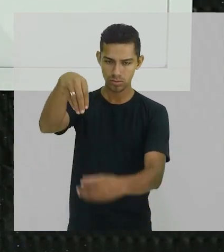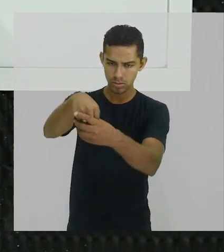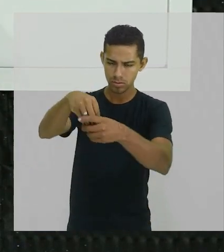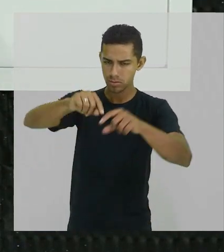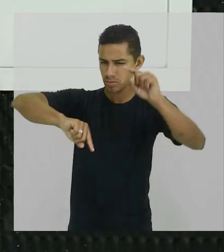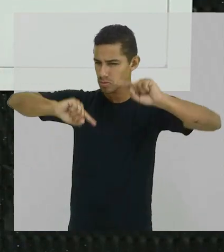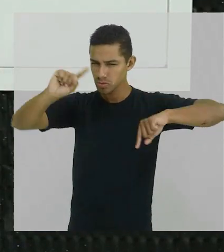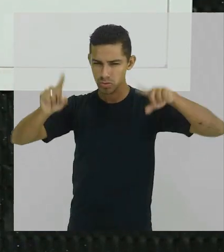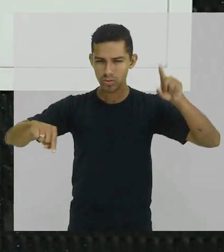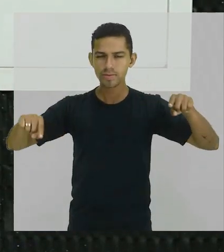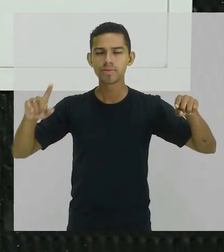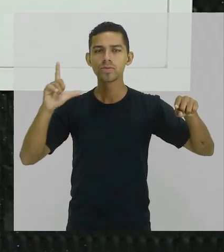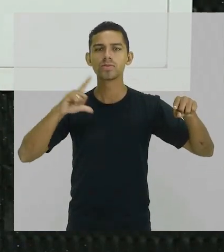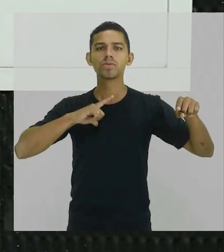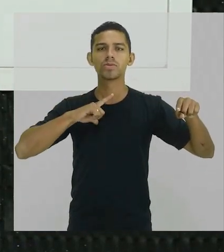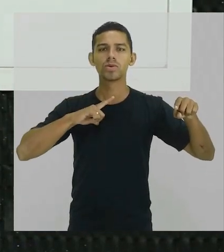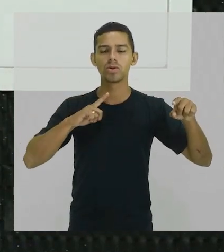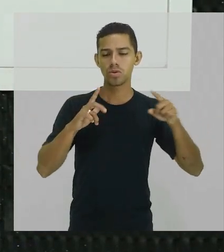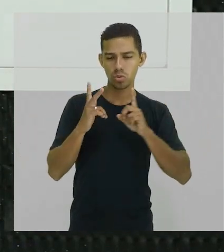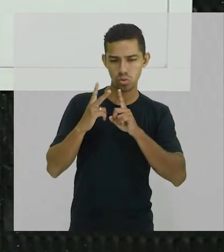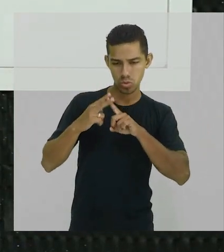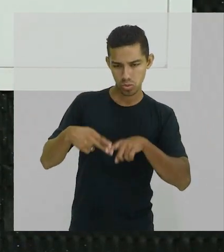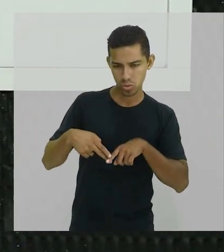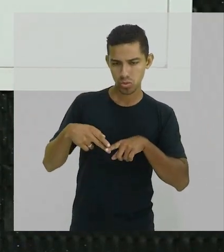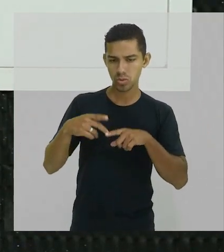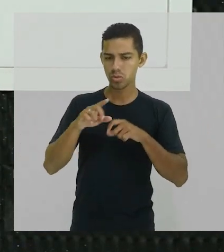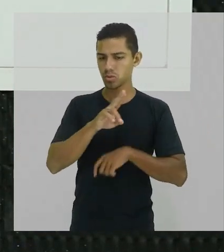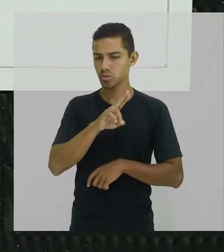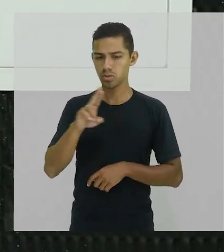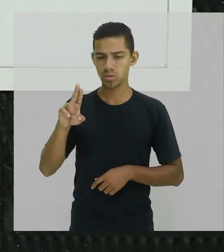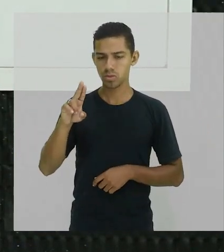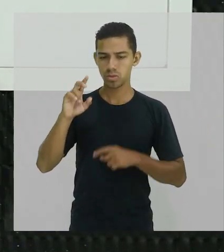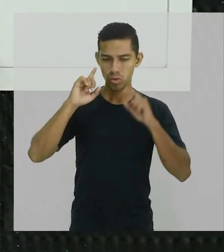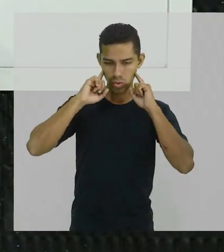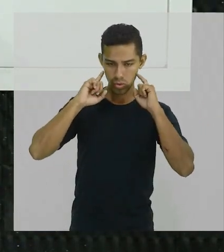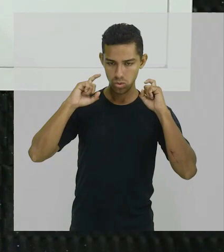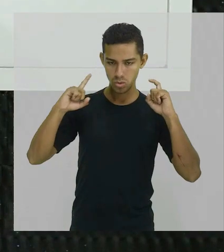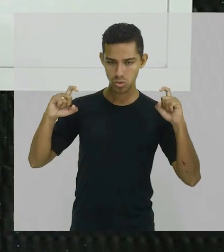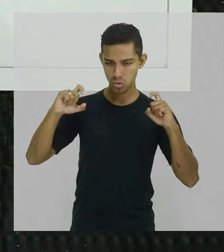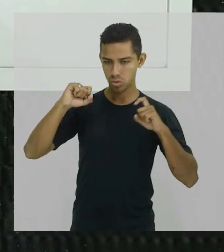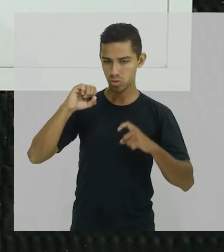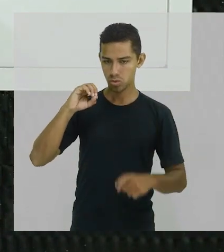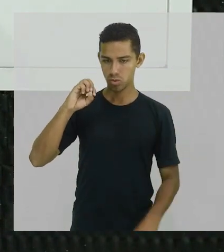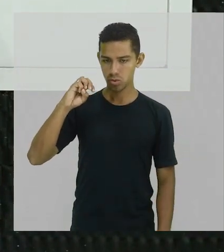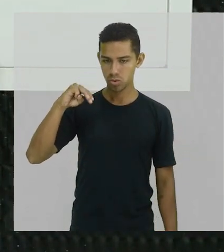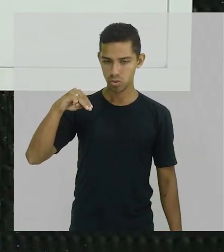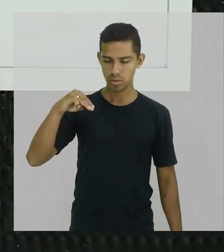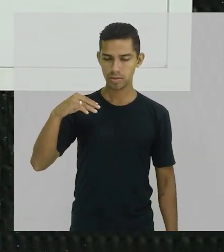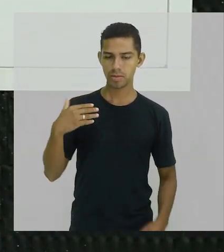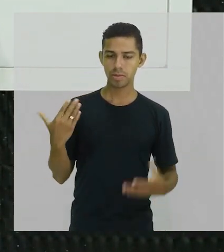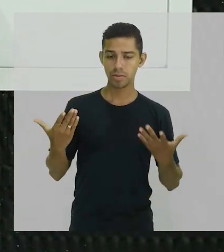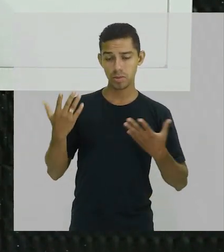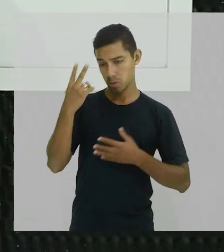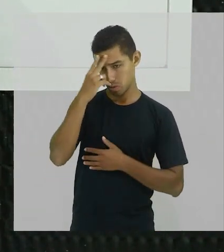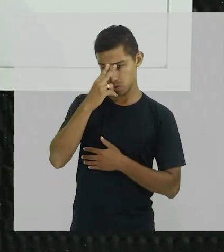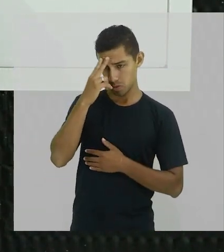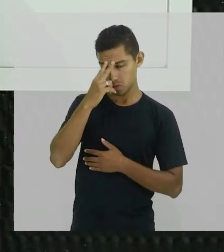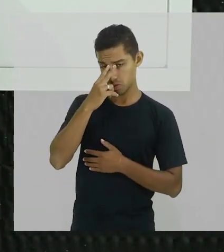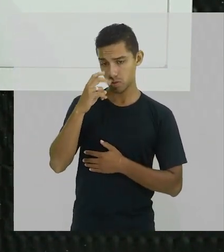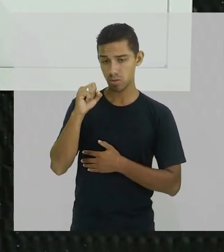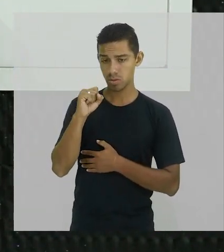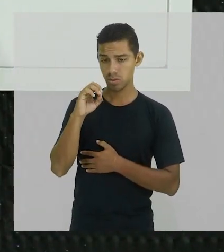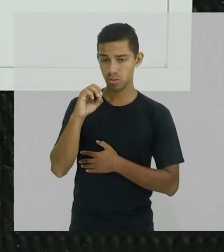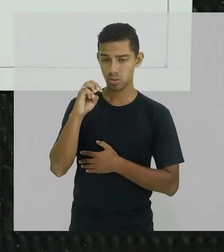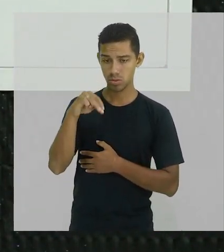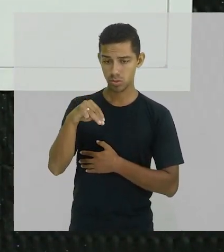vai estudar apenas essa onda mecânica que nós chamamos de som. Né, como é que se dá a propagação desse som. Lembrando que o som,